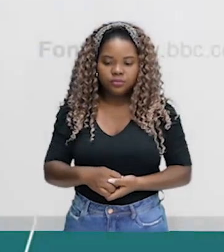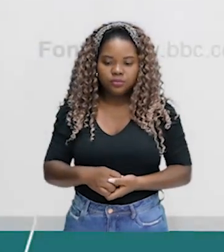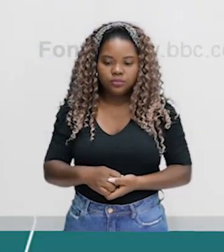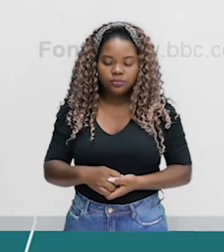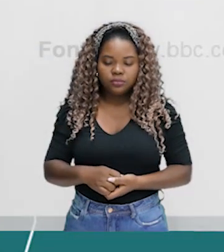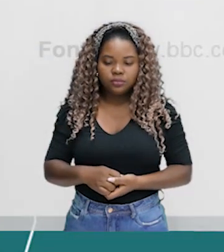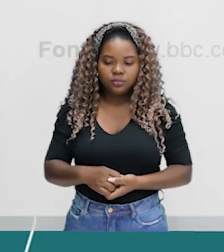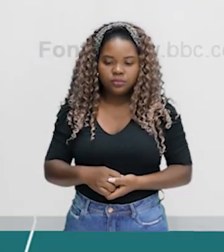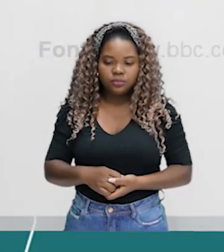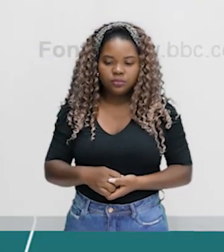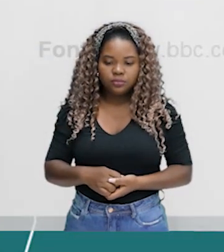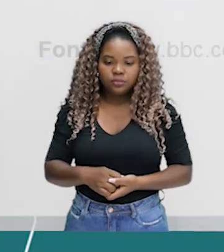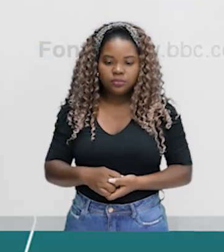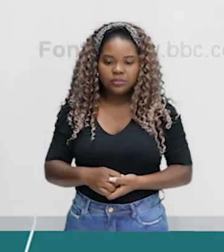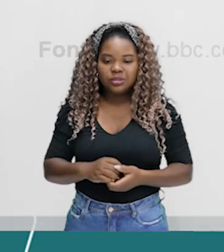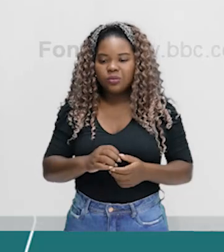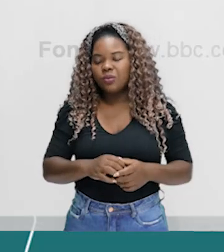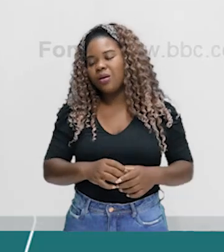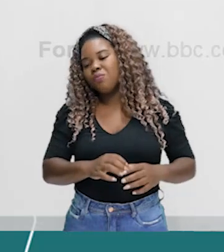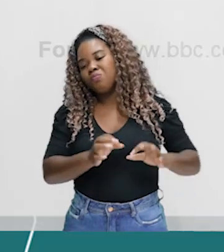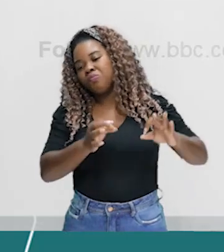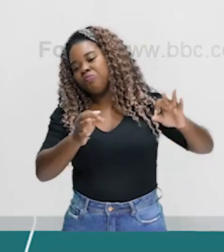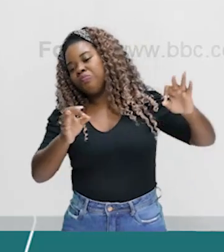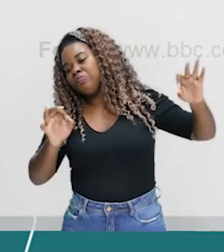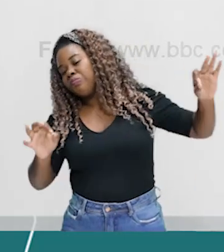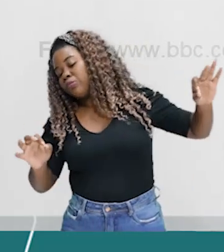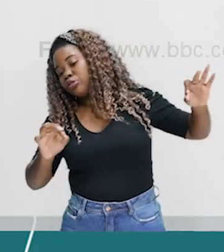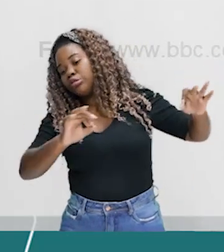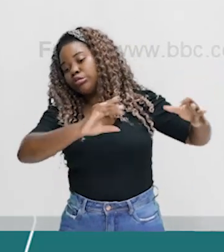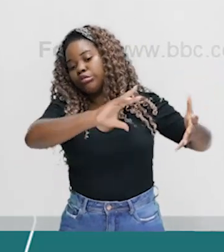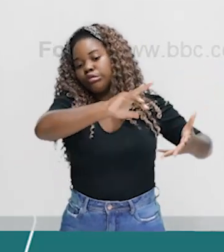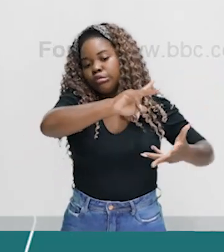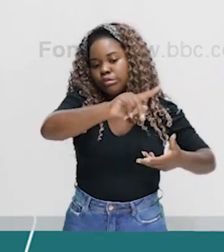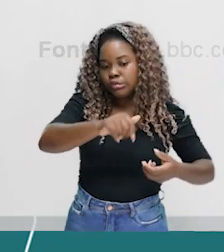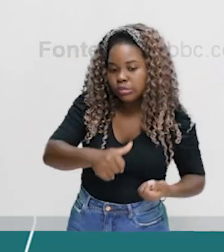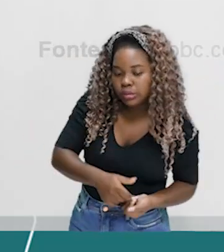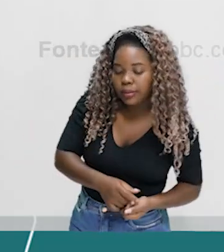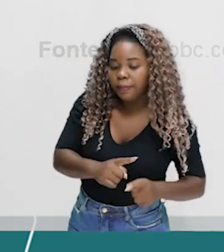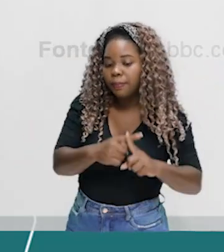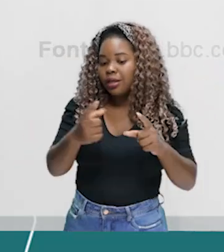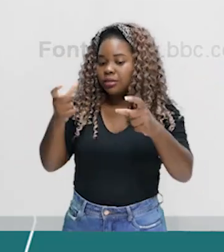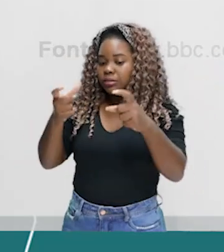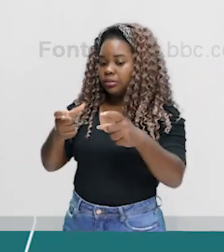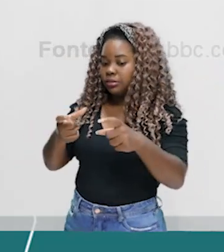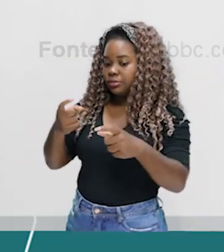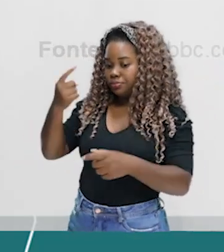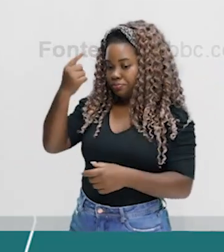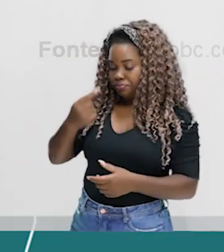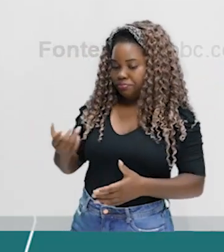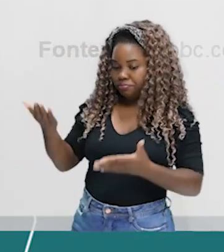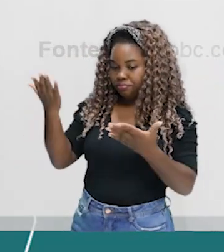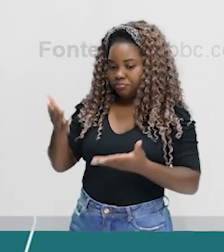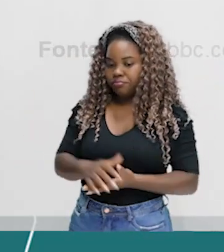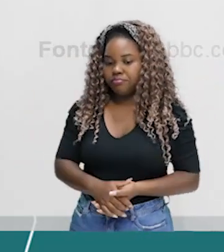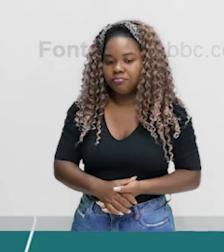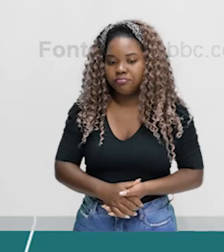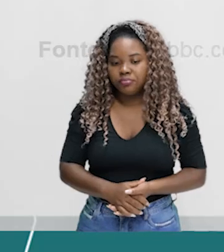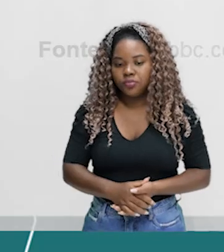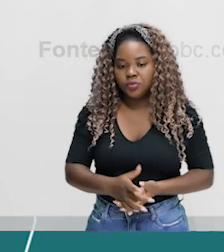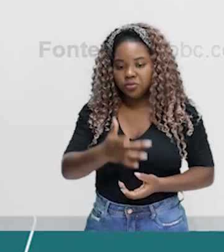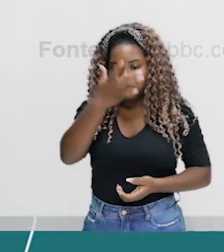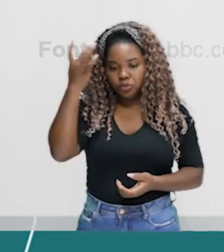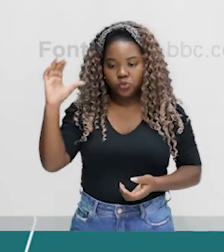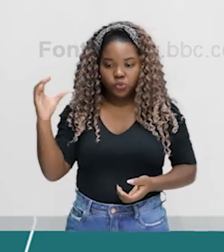Ela está localizada muito distante do nosso planeta, mas a gente tem uma noção de que esse local aqui, segundo os cientistas, né,